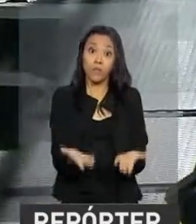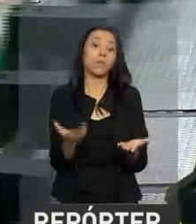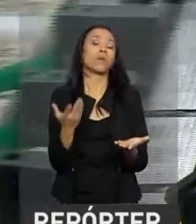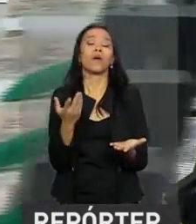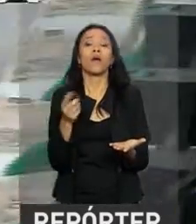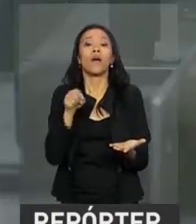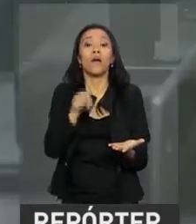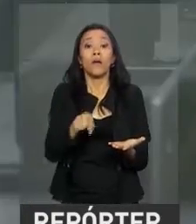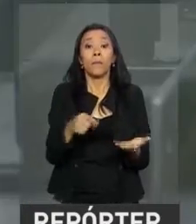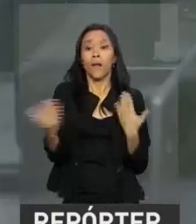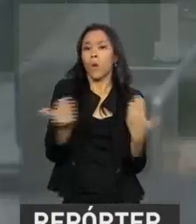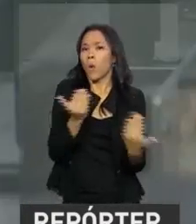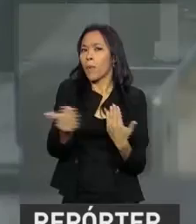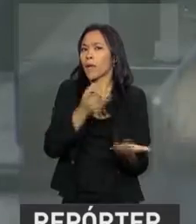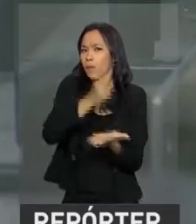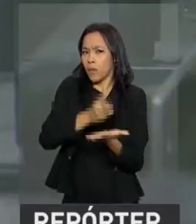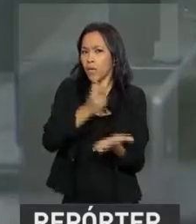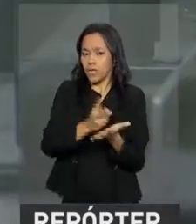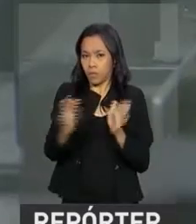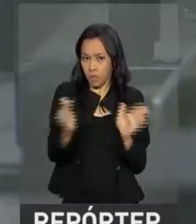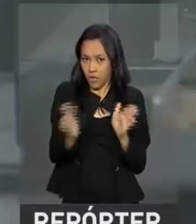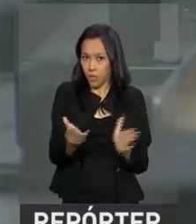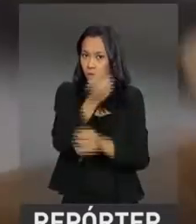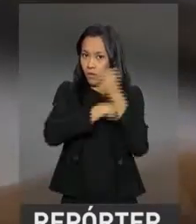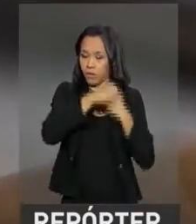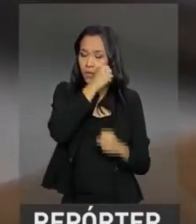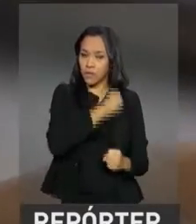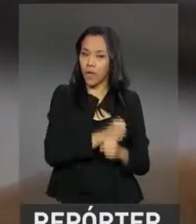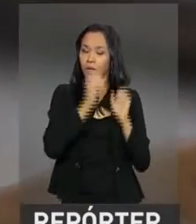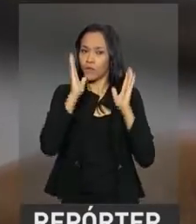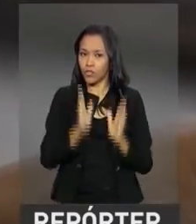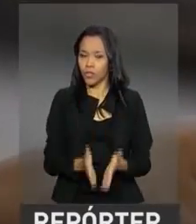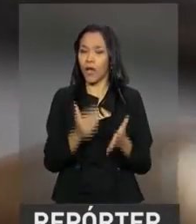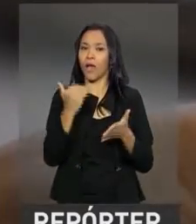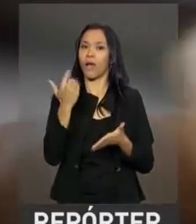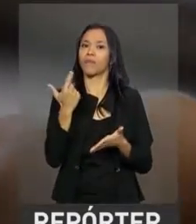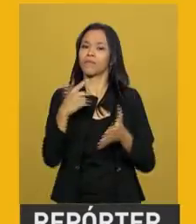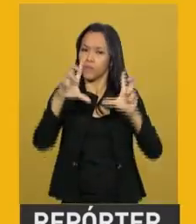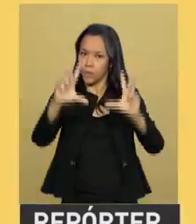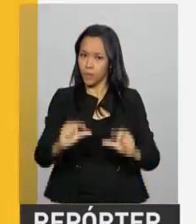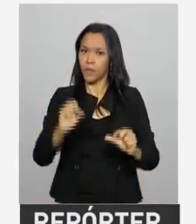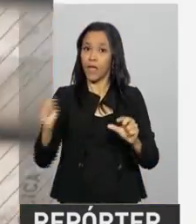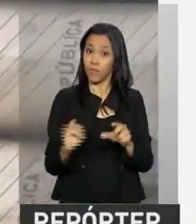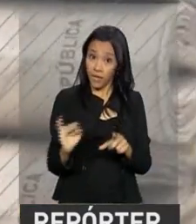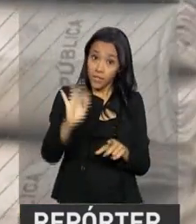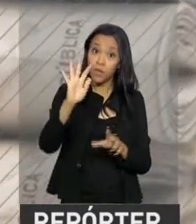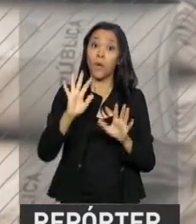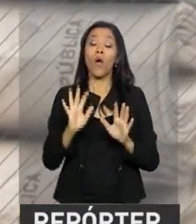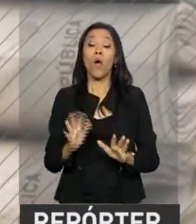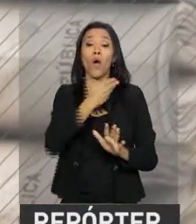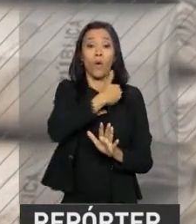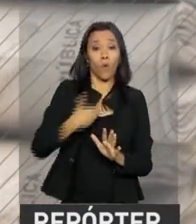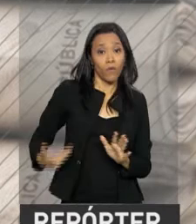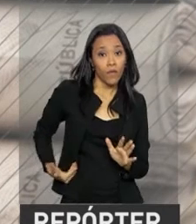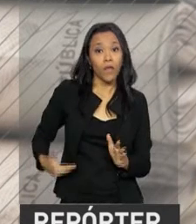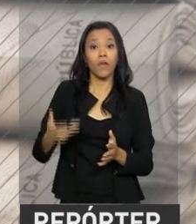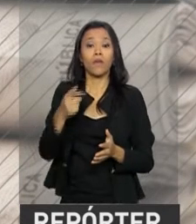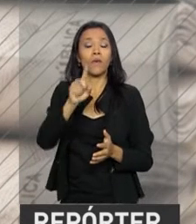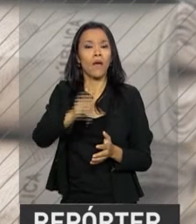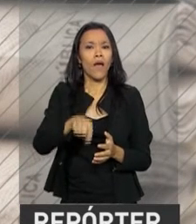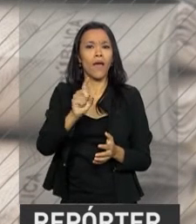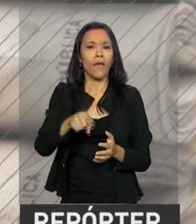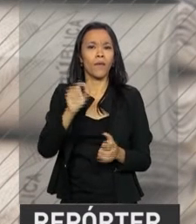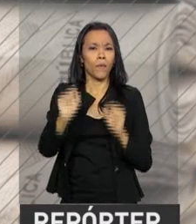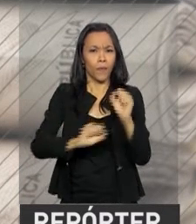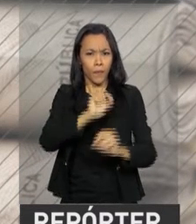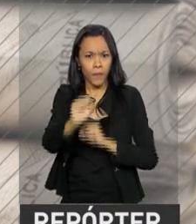reais na comparação com o mesmo período do ano passado, já descontada a inflação. Segundo o governo, a maior redução foi